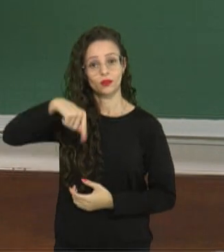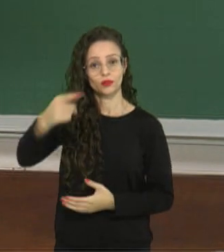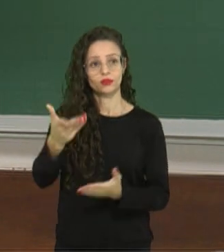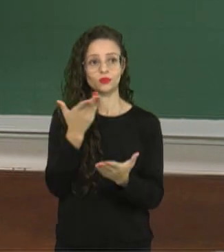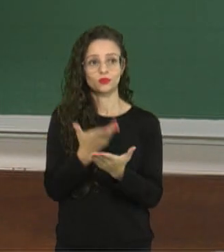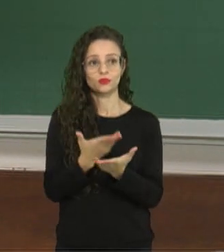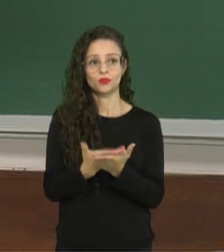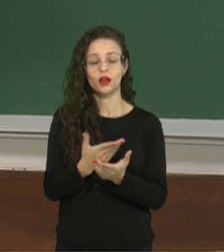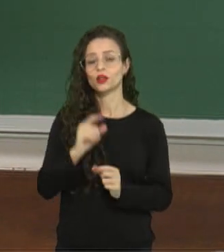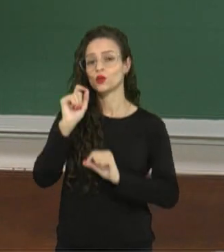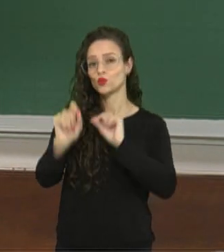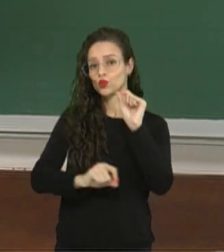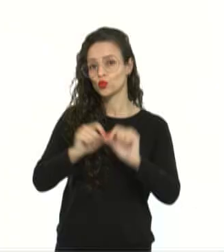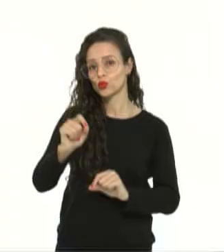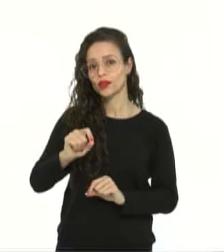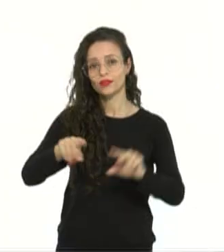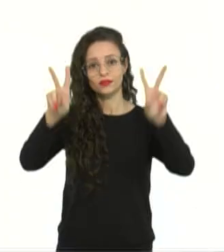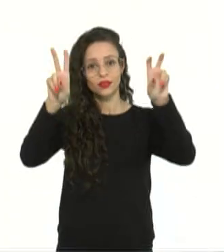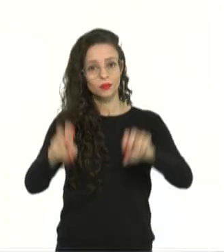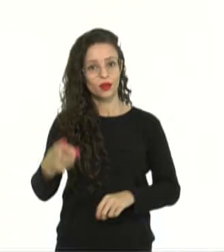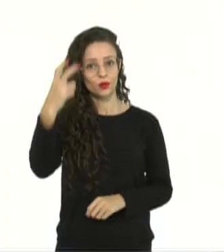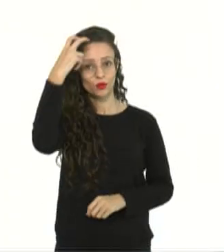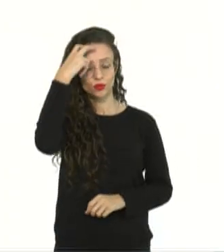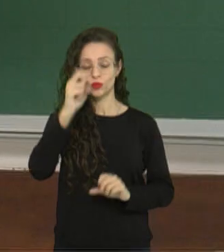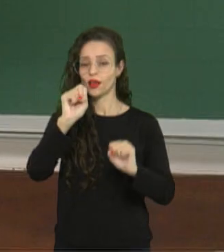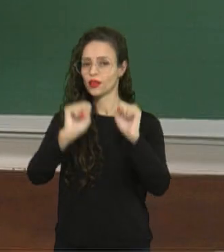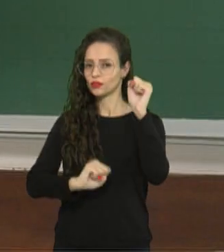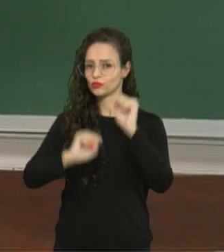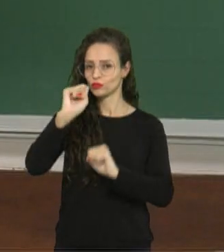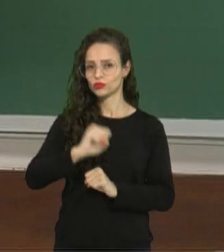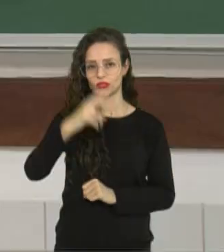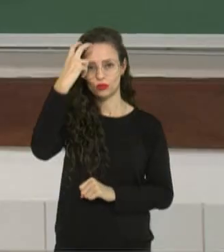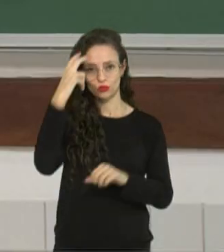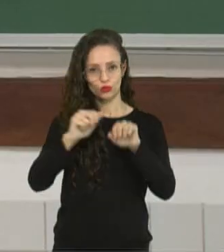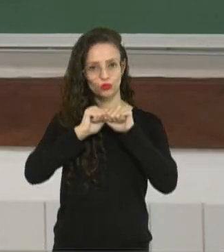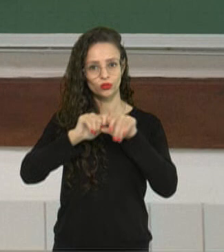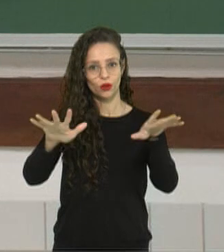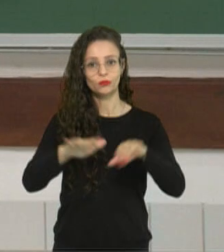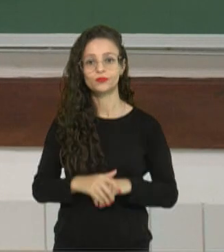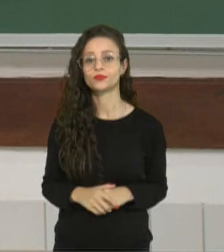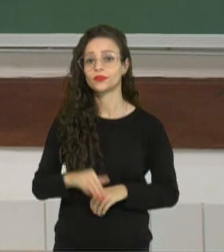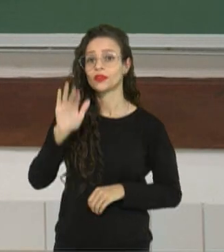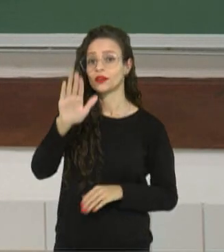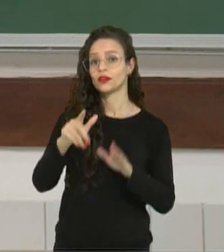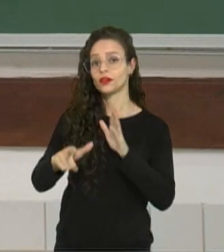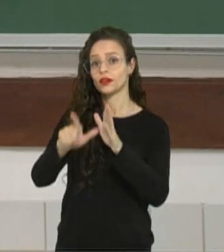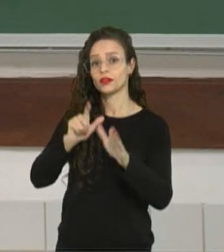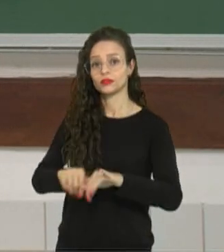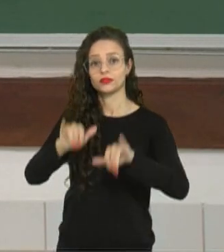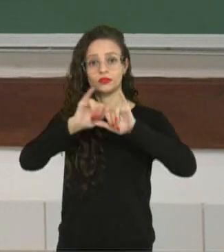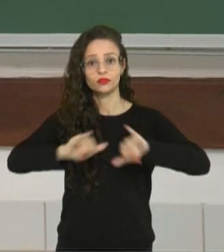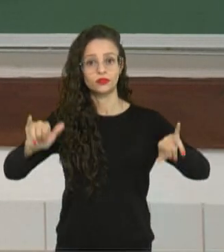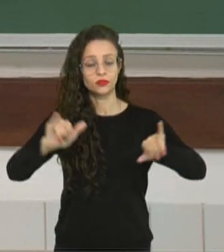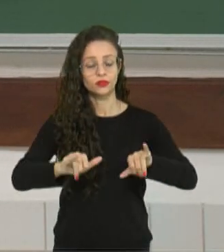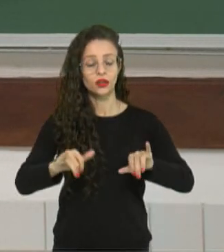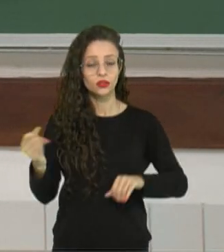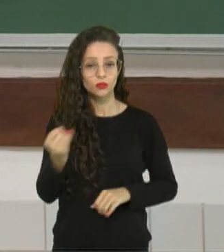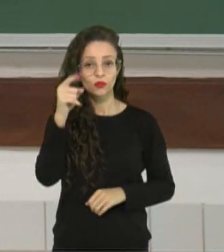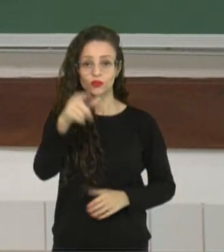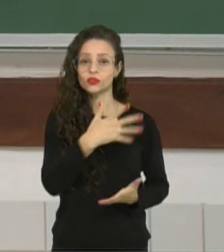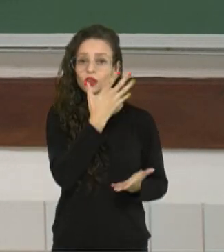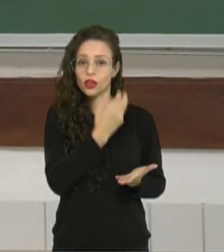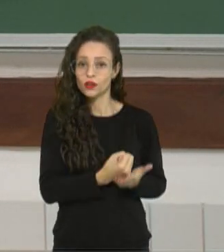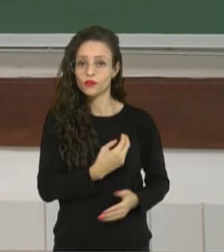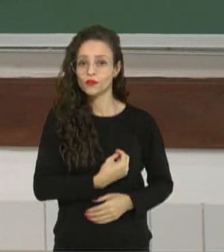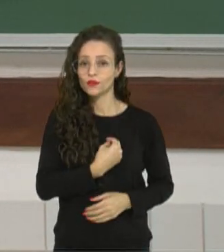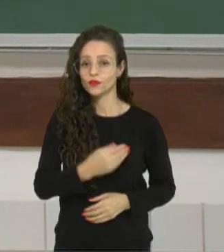vem, a gente vai falar sobre cultura e indústria cultural. Antes de terminar, um recado importante para você, o registro de frequência